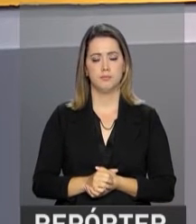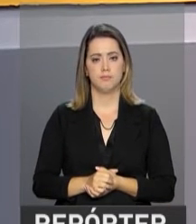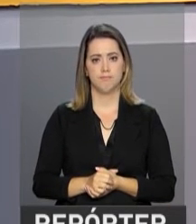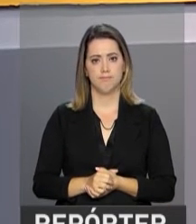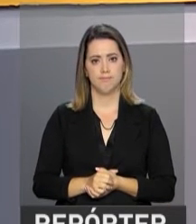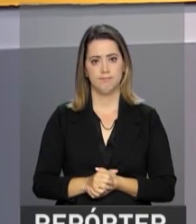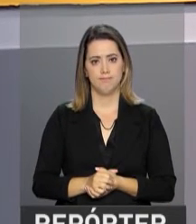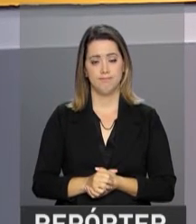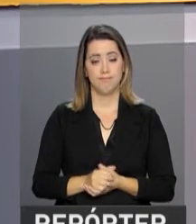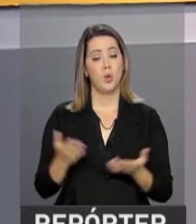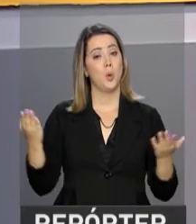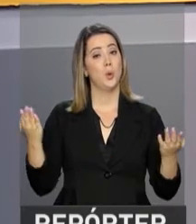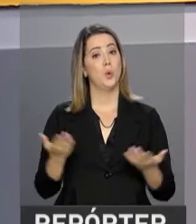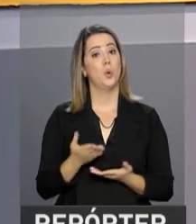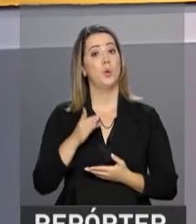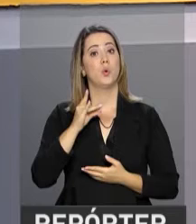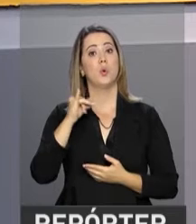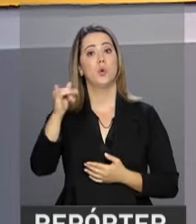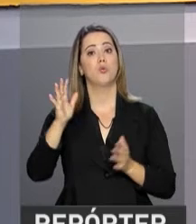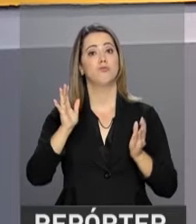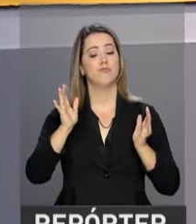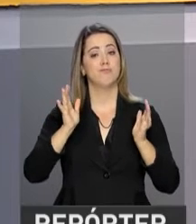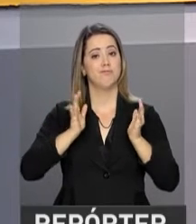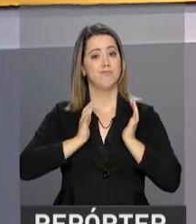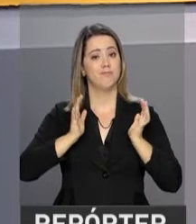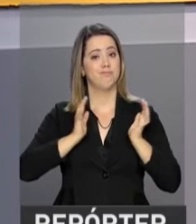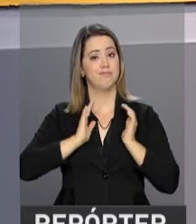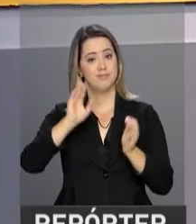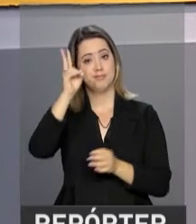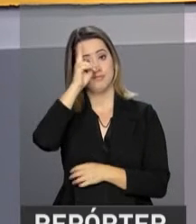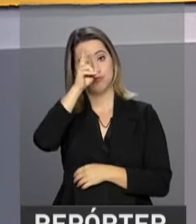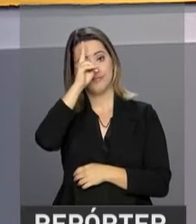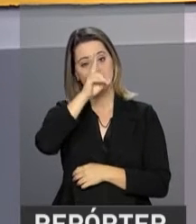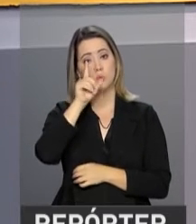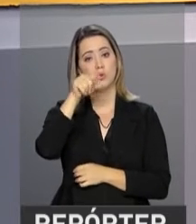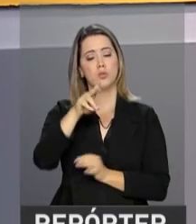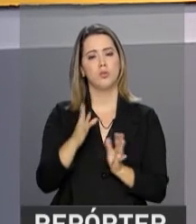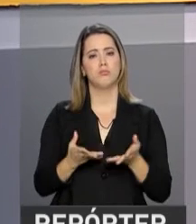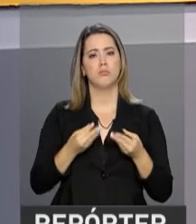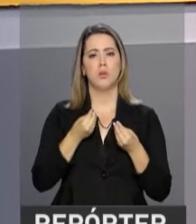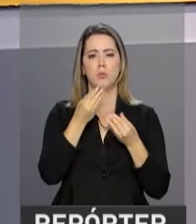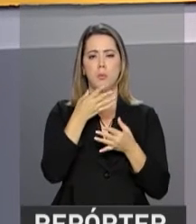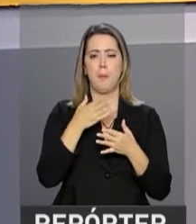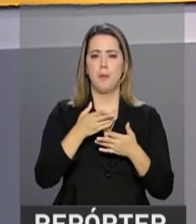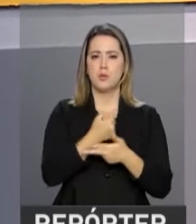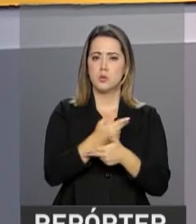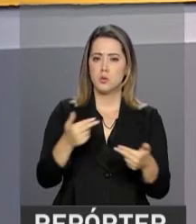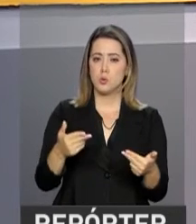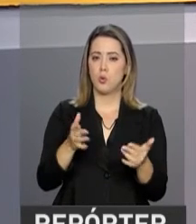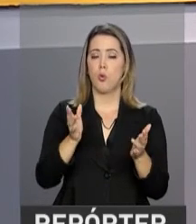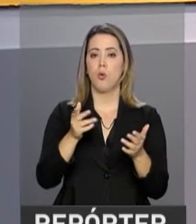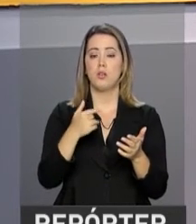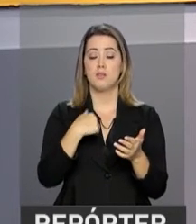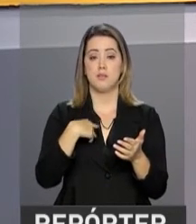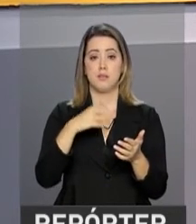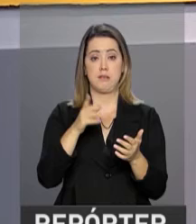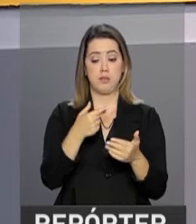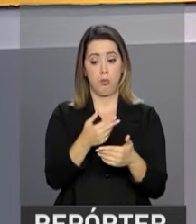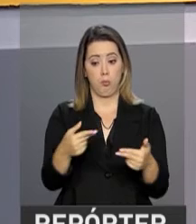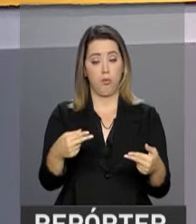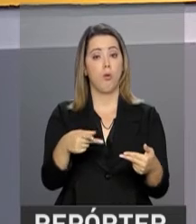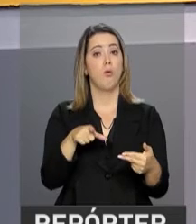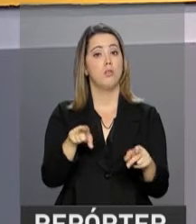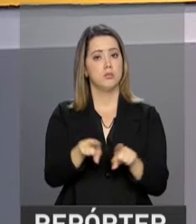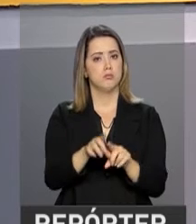o brasil comemora hoje o dia do patrimônio histórico a data valoriza esses bens materiais e imateriais que são